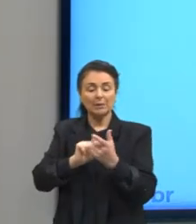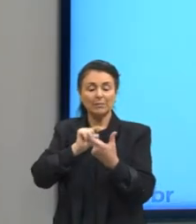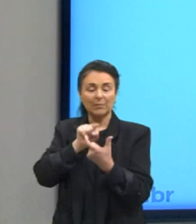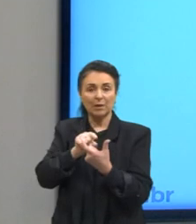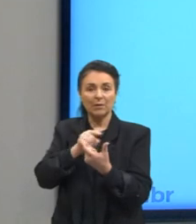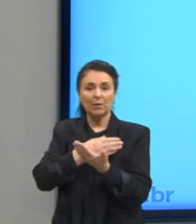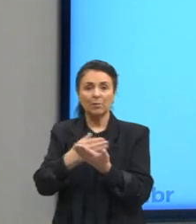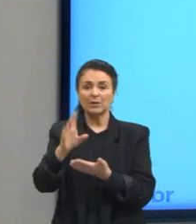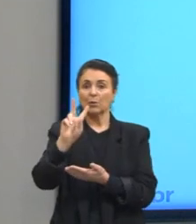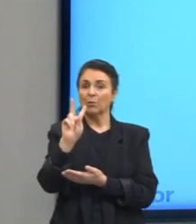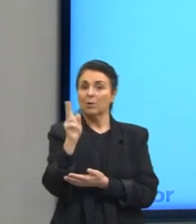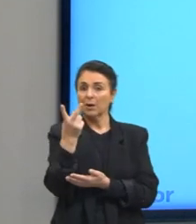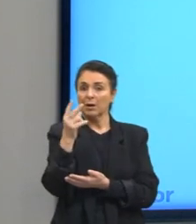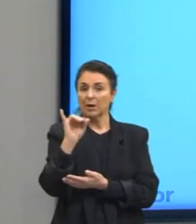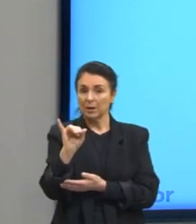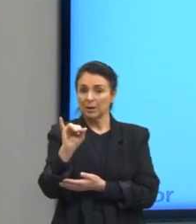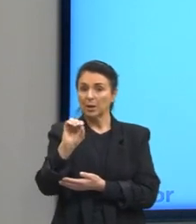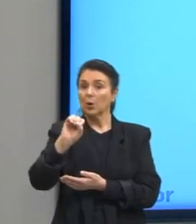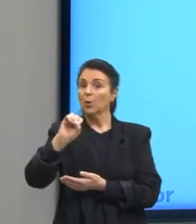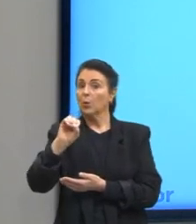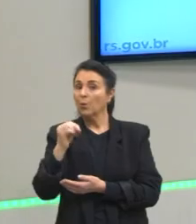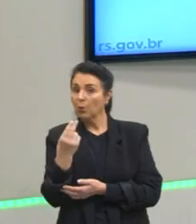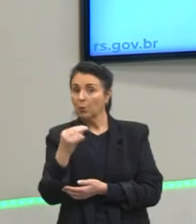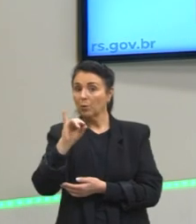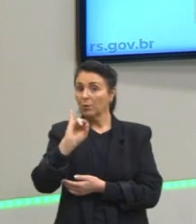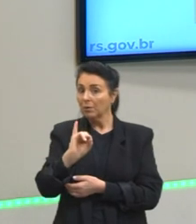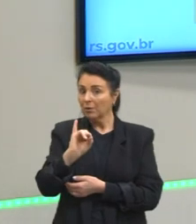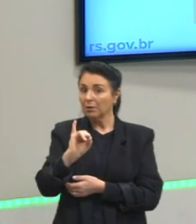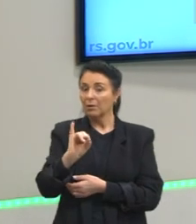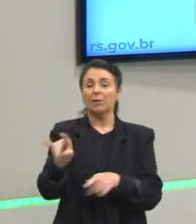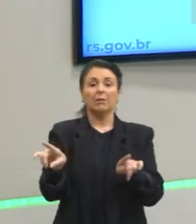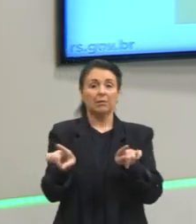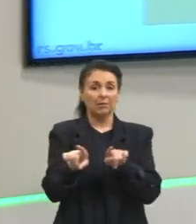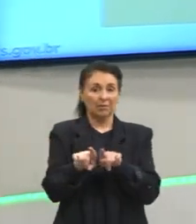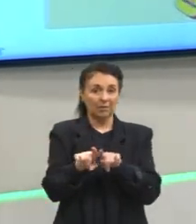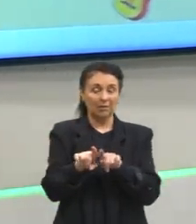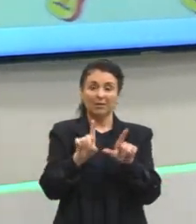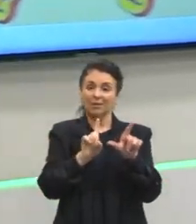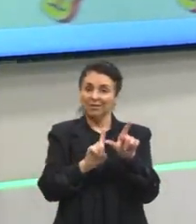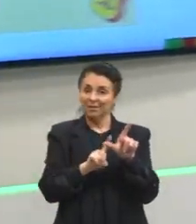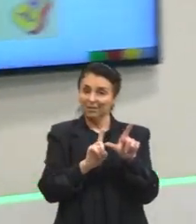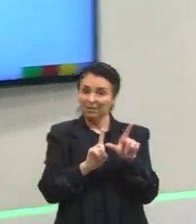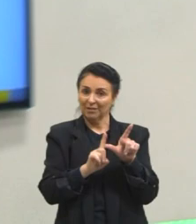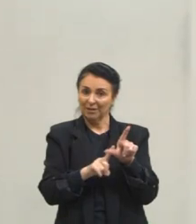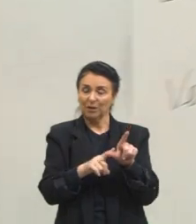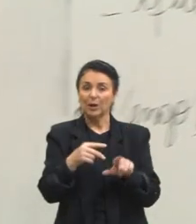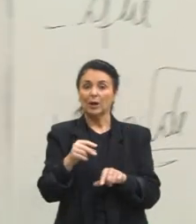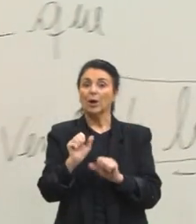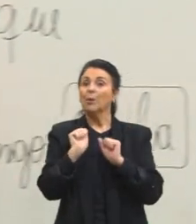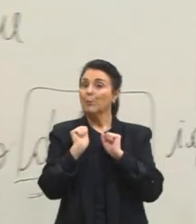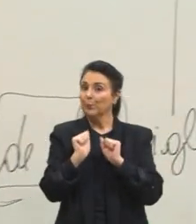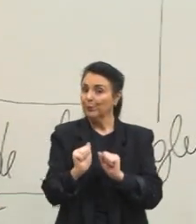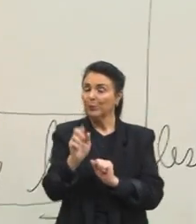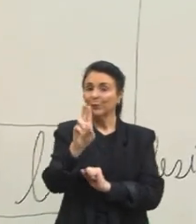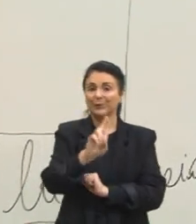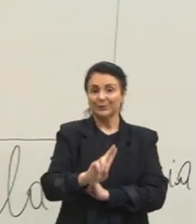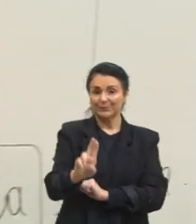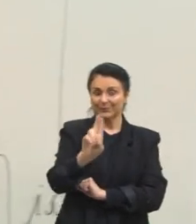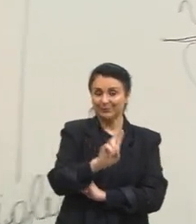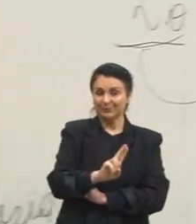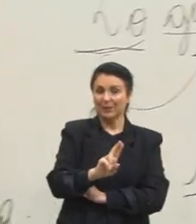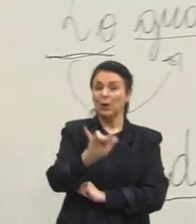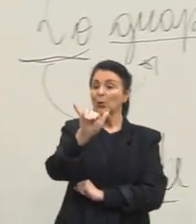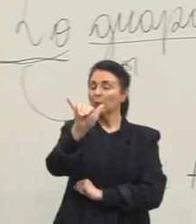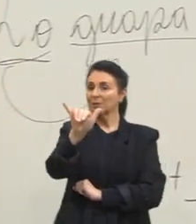começam com h i ou II também certo só posso utilizar o